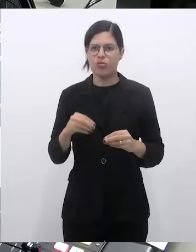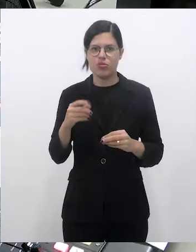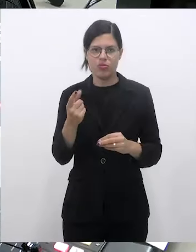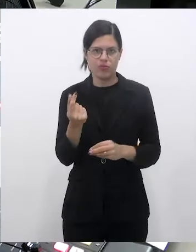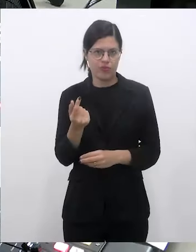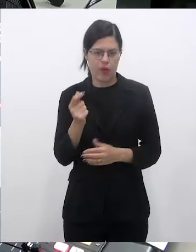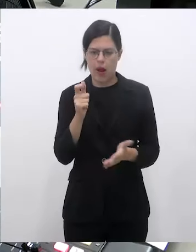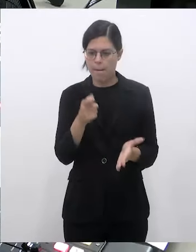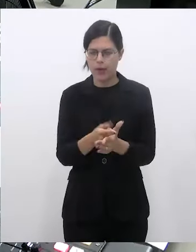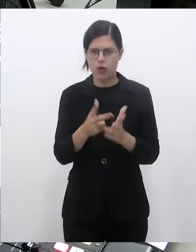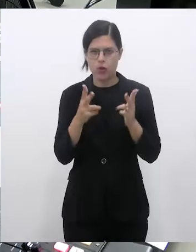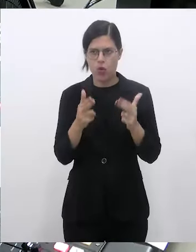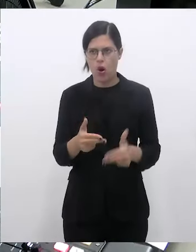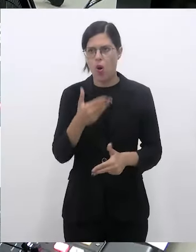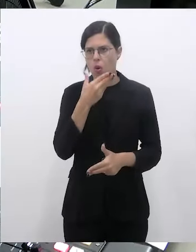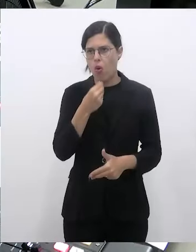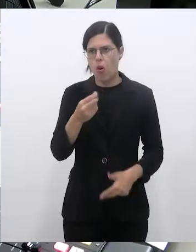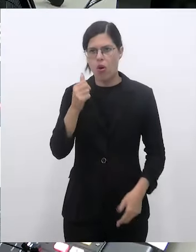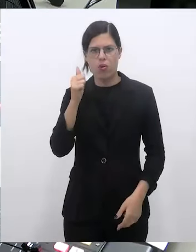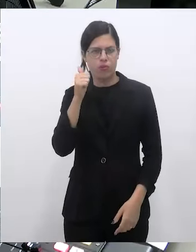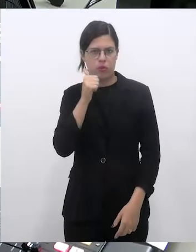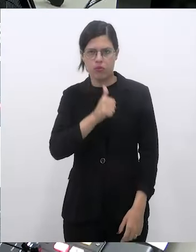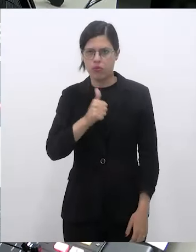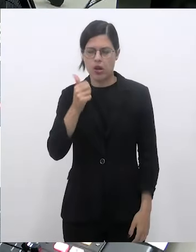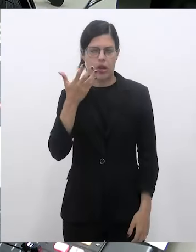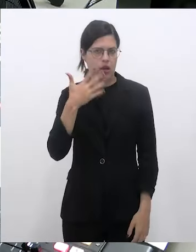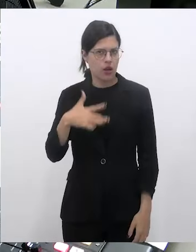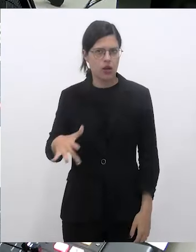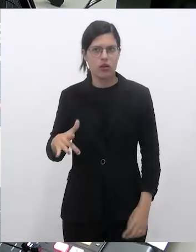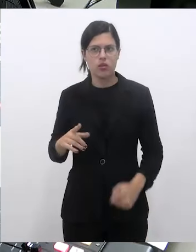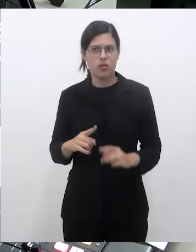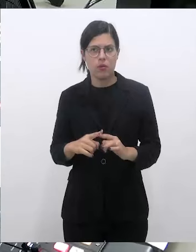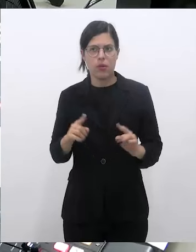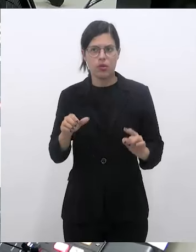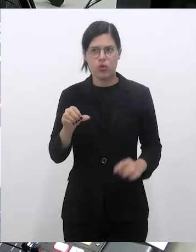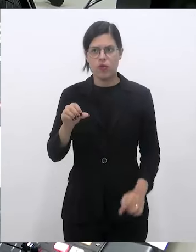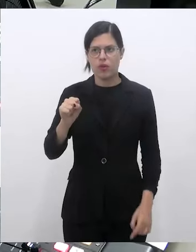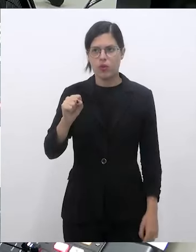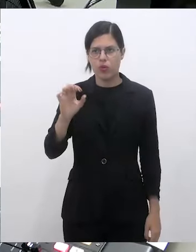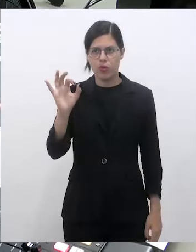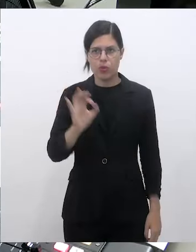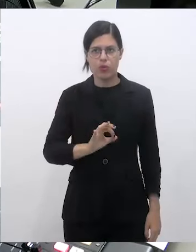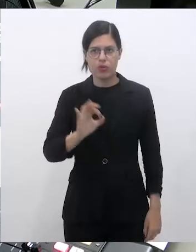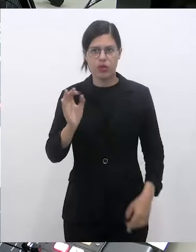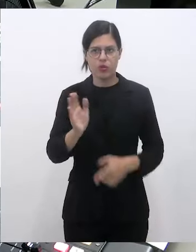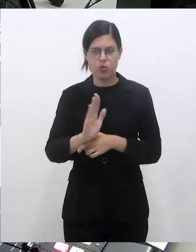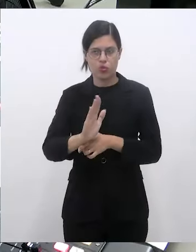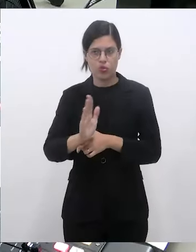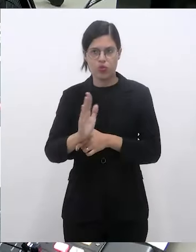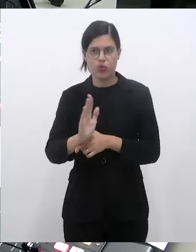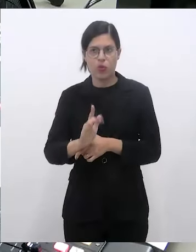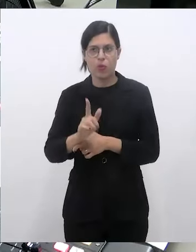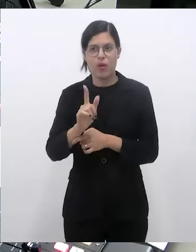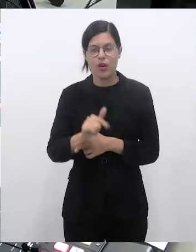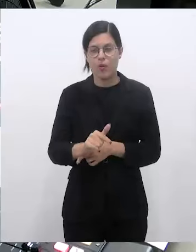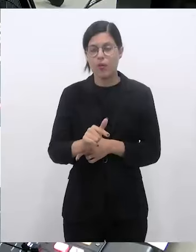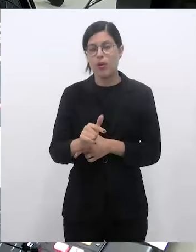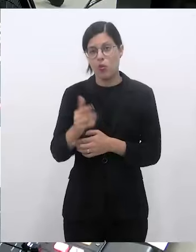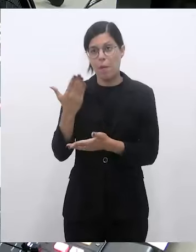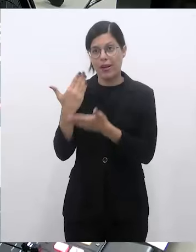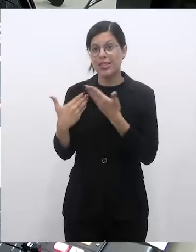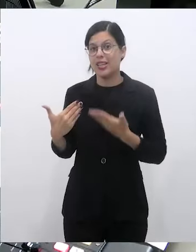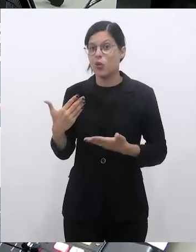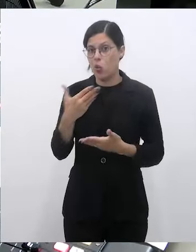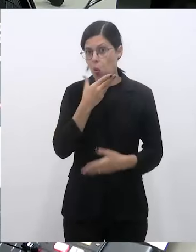mulher, criança. Mas a grande questão que tinha é que 98% dos filmes eram